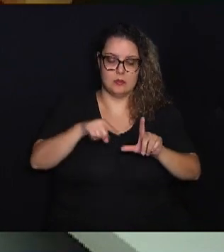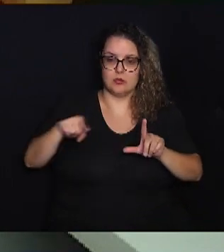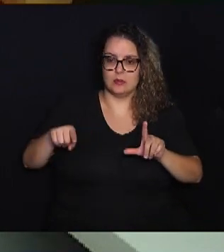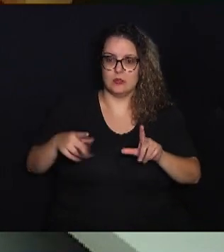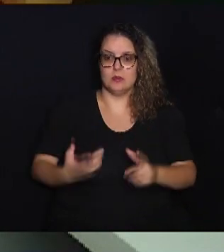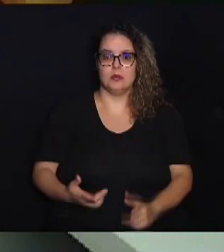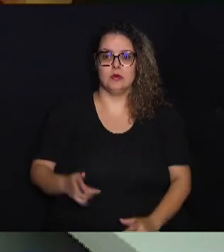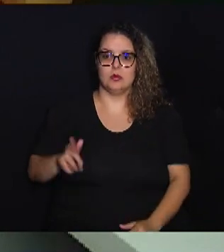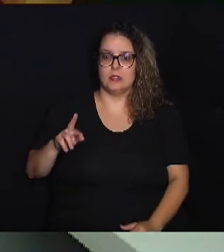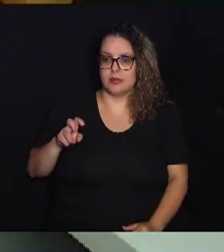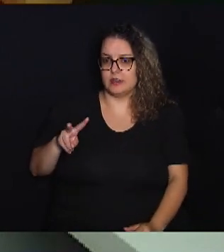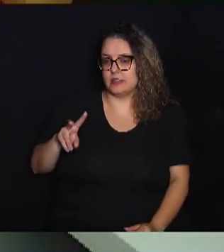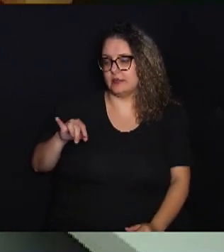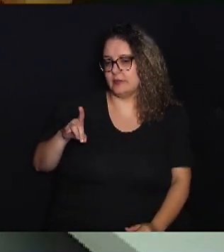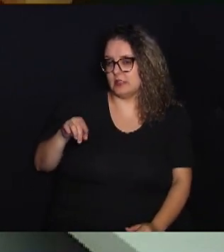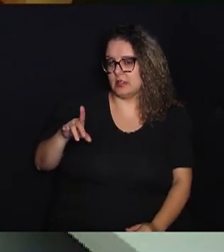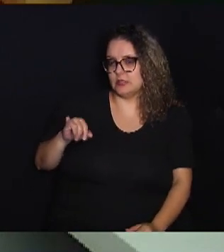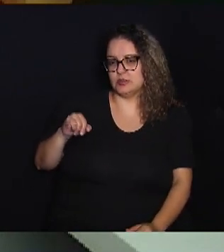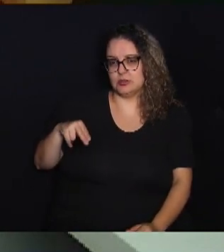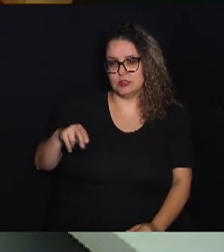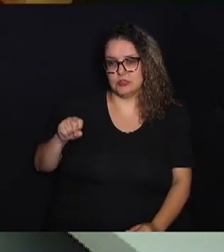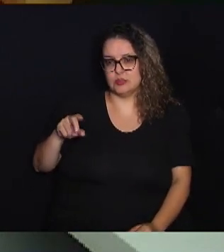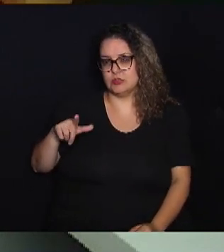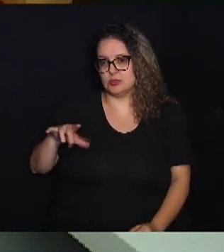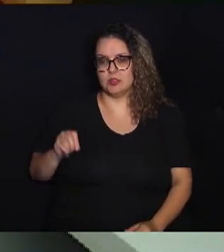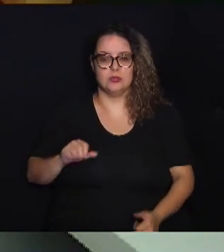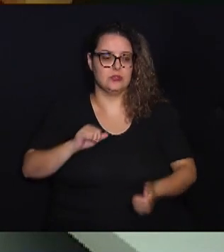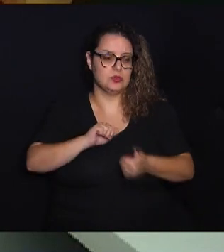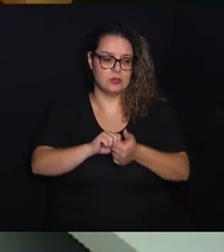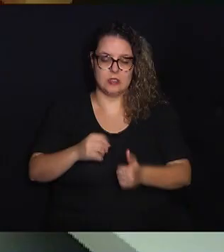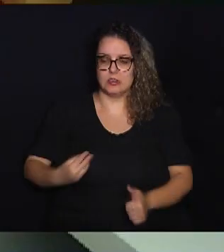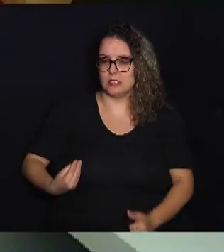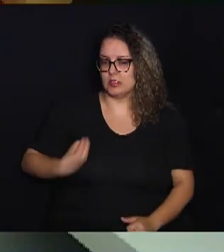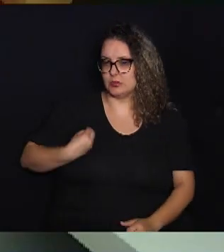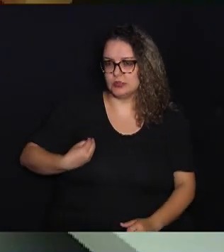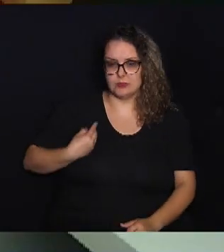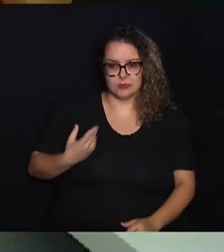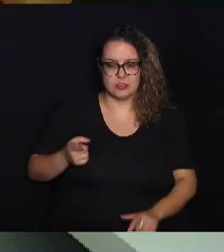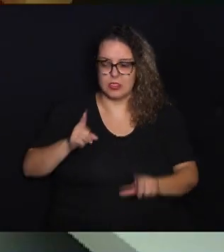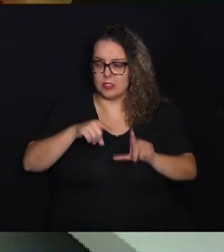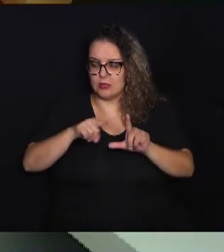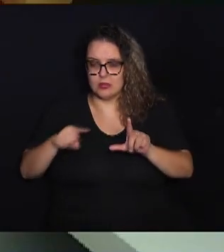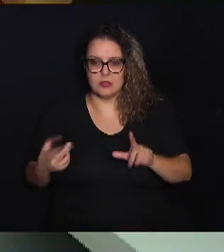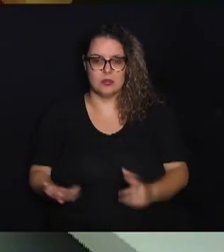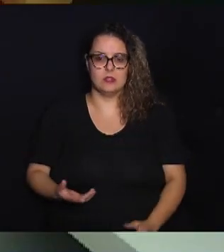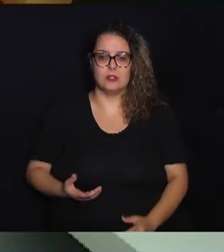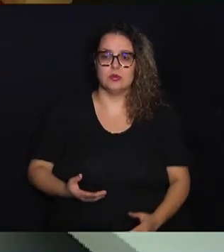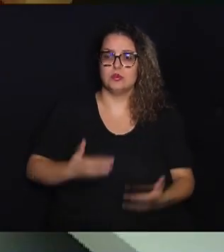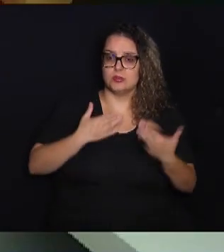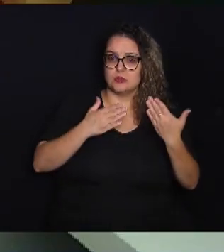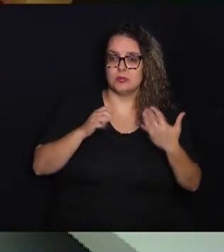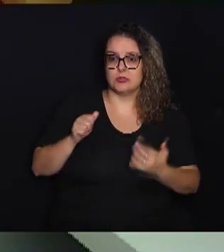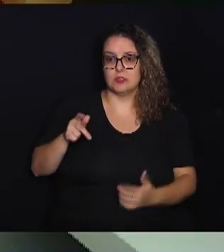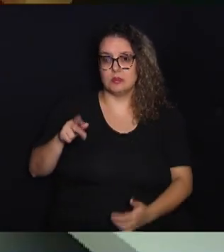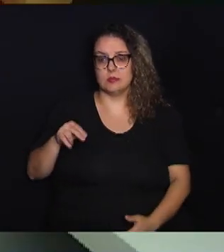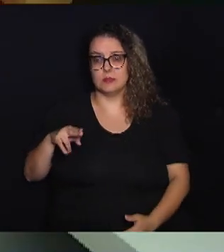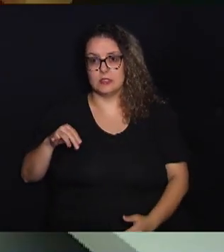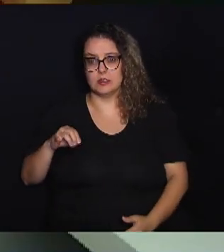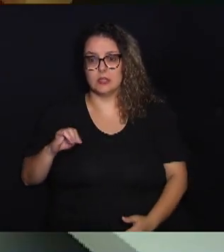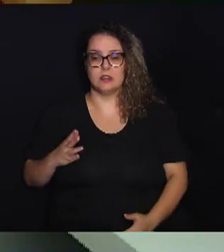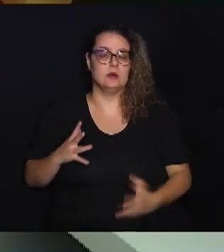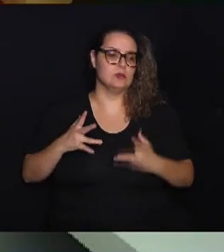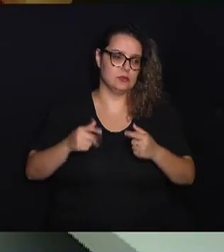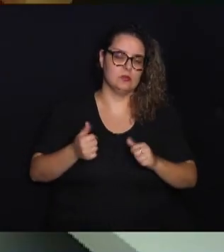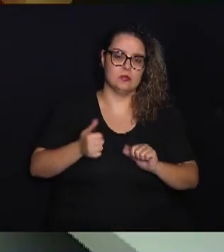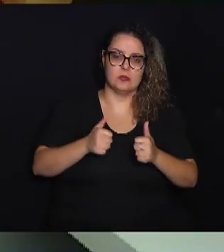gravidade de insônia, escala de qualidade de vida, de suspeita de apneia. Então, tudo isso avalia, né? Aí você